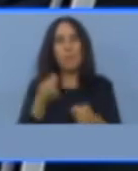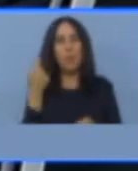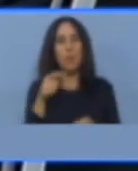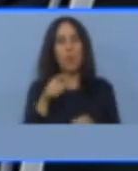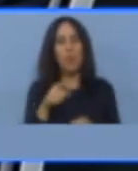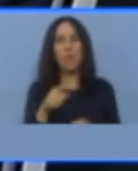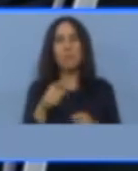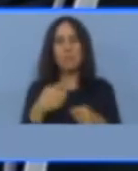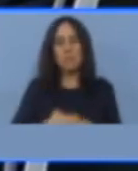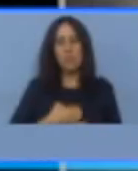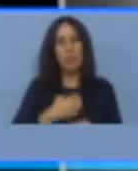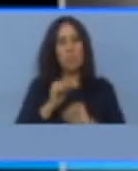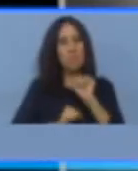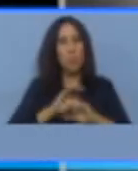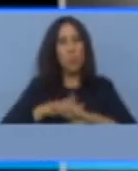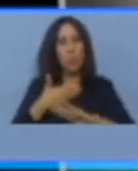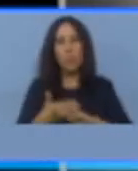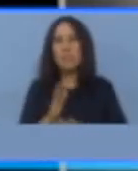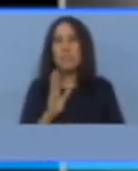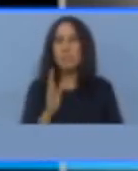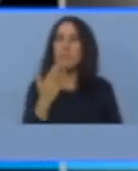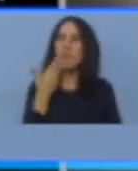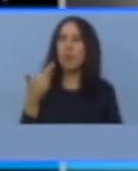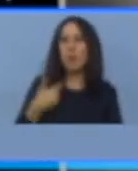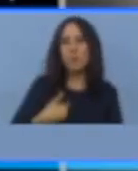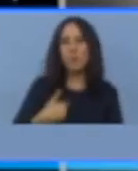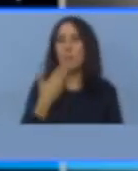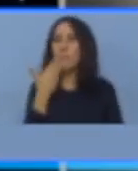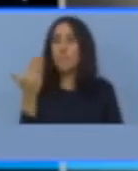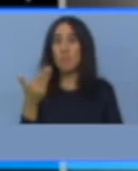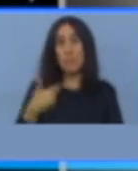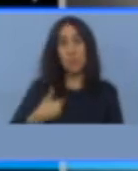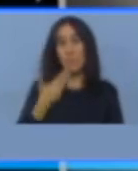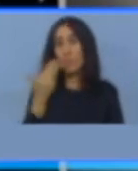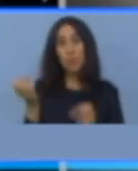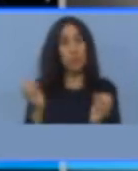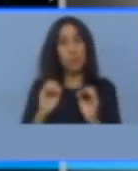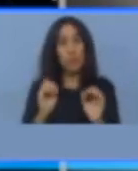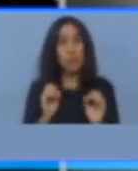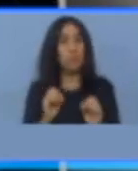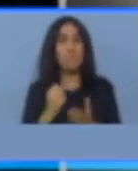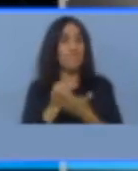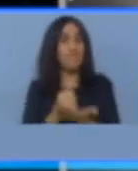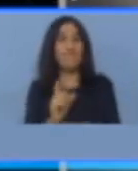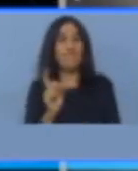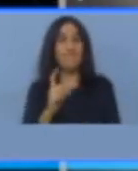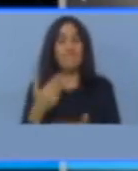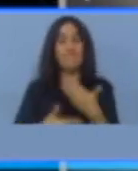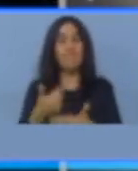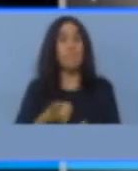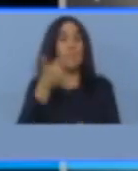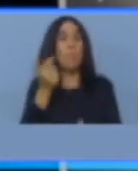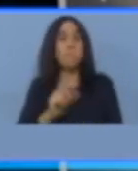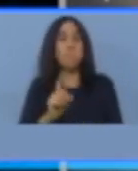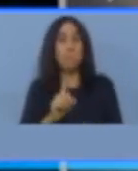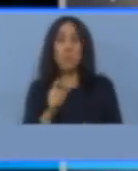esta intensidade sintomática sem pedir ajuda. Porque não pedindo ajuda, não está, com certeza, a contribuir para que o processo corra da melhor forma